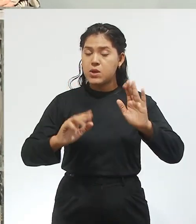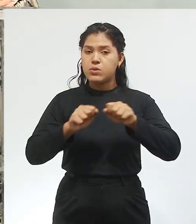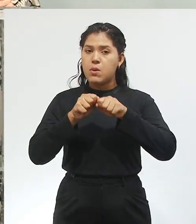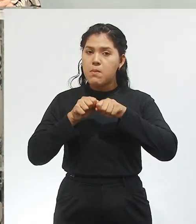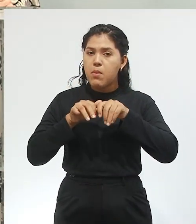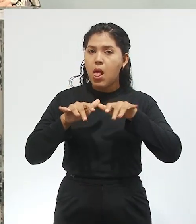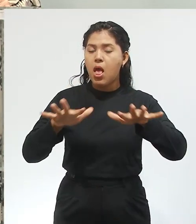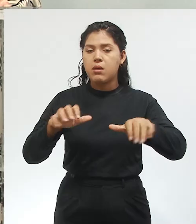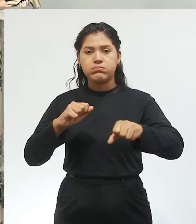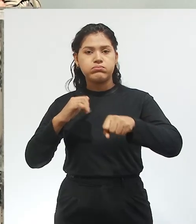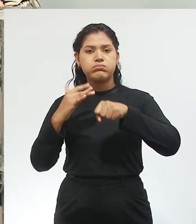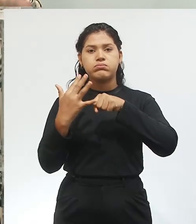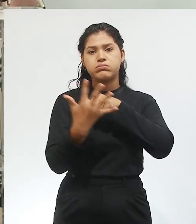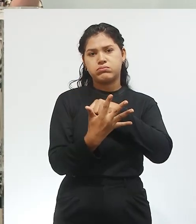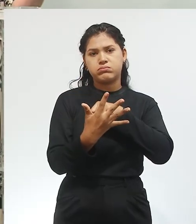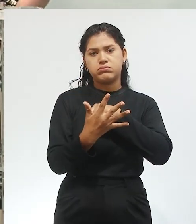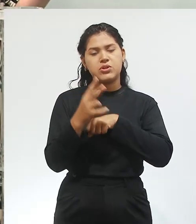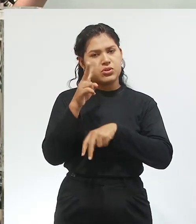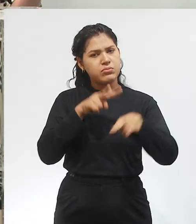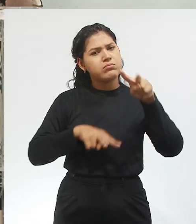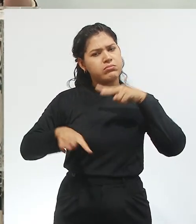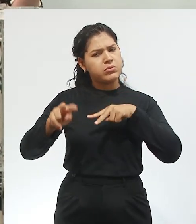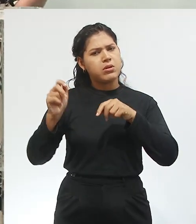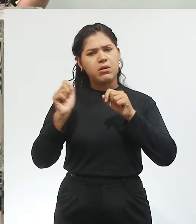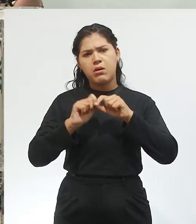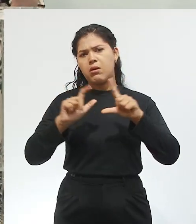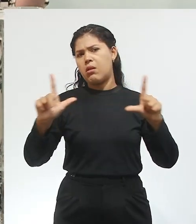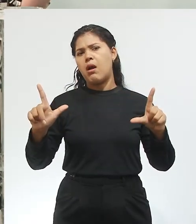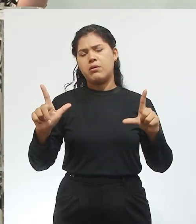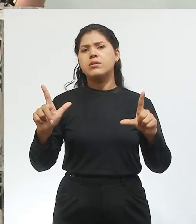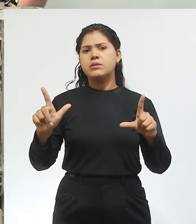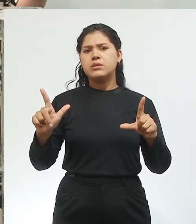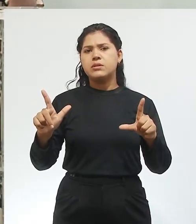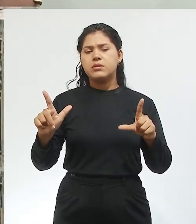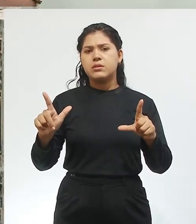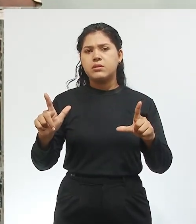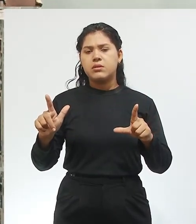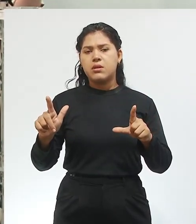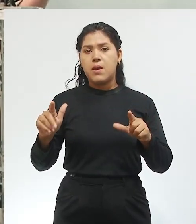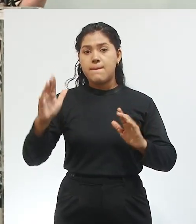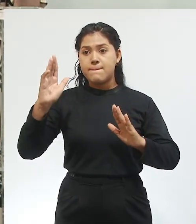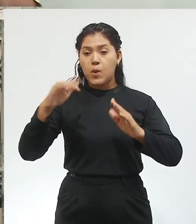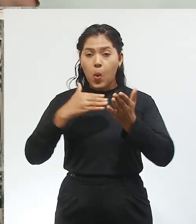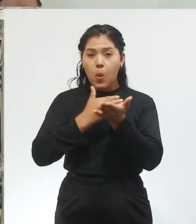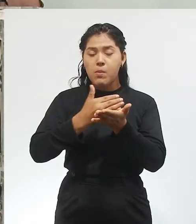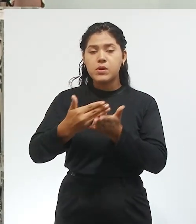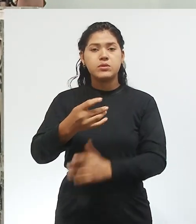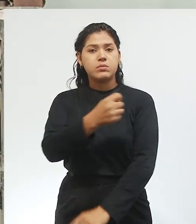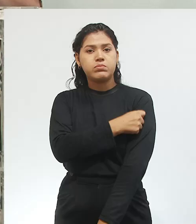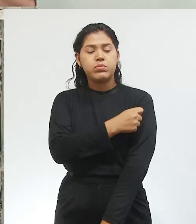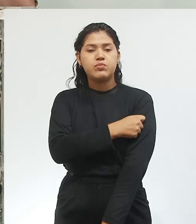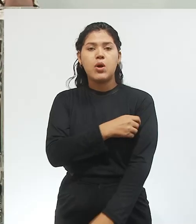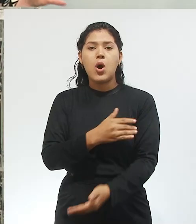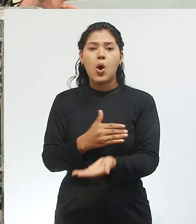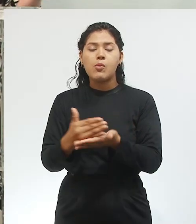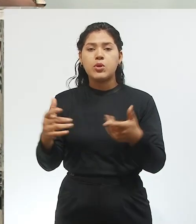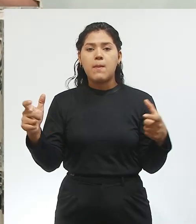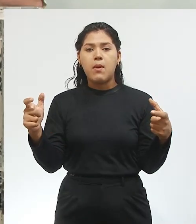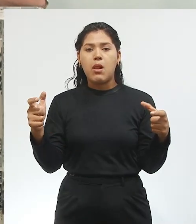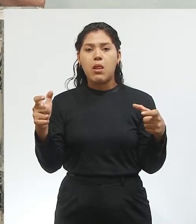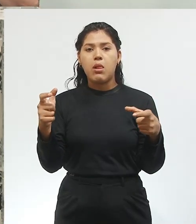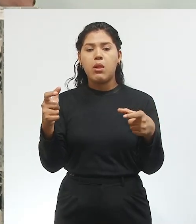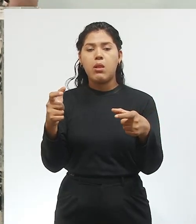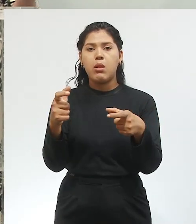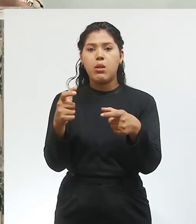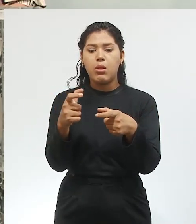de Covid? A gente viu que foi muito claro, né? A pandemia ela foi se arrefecendo, né? Foi diminuindo até que ela chegou ao